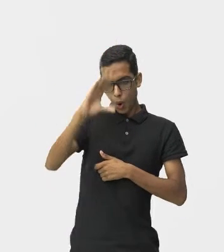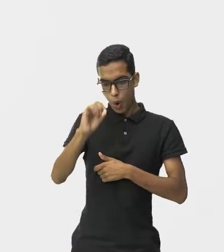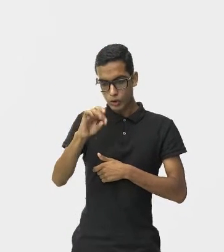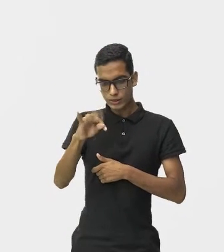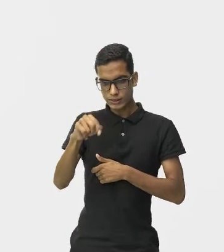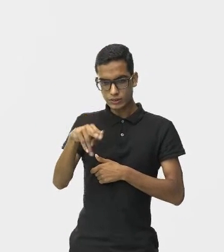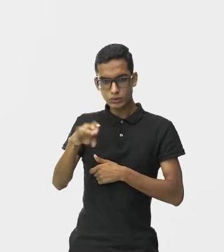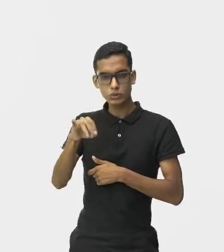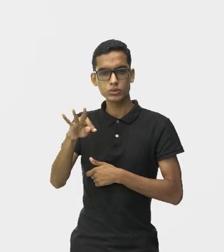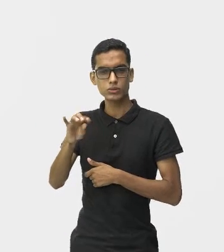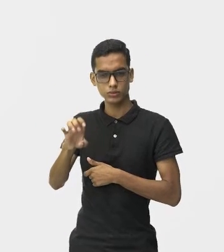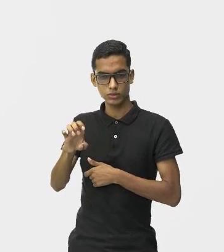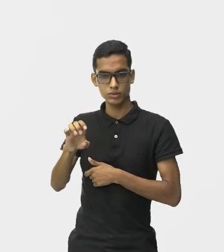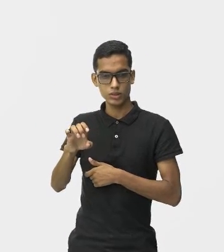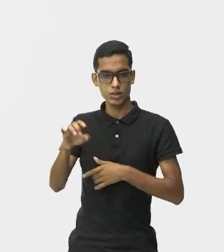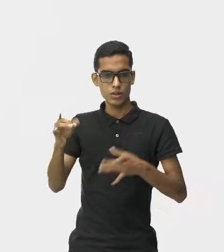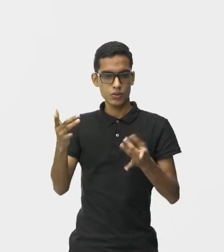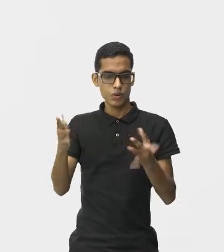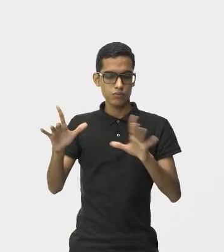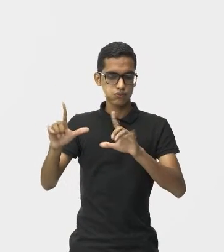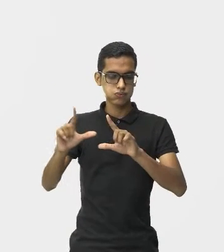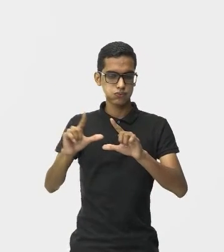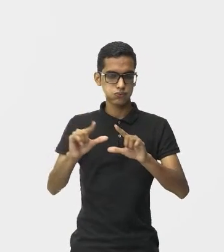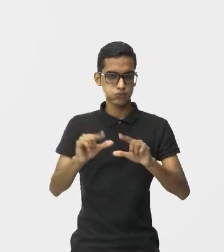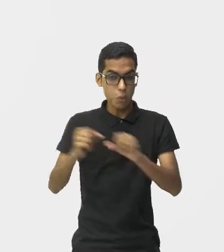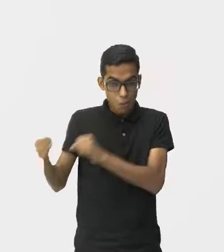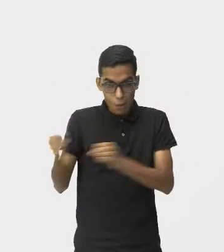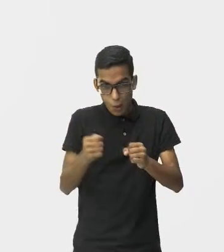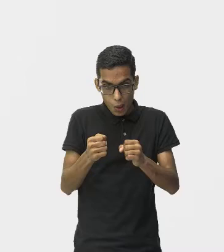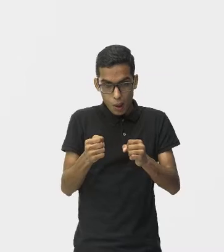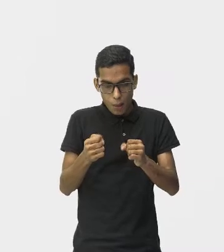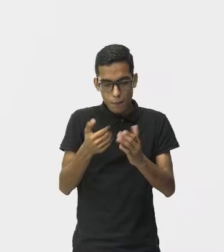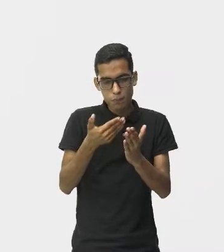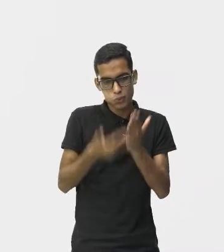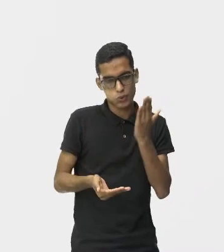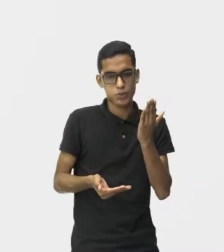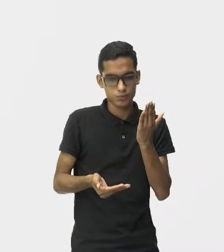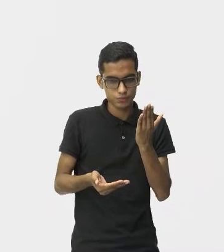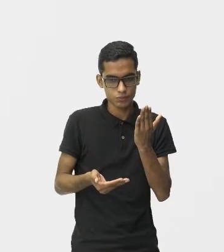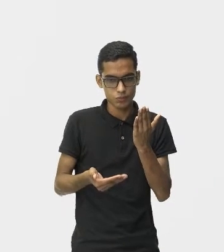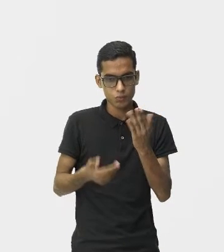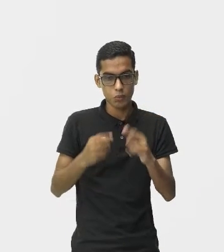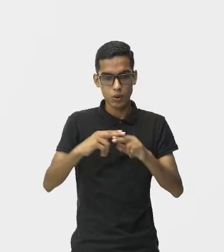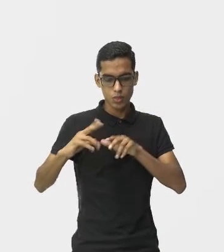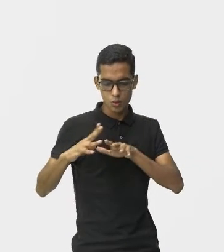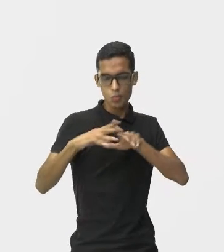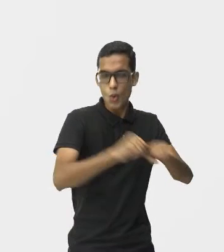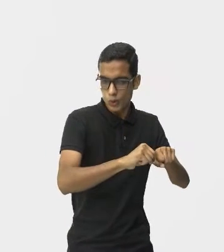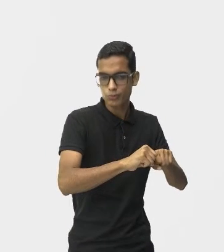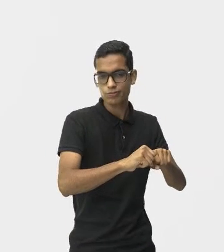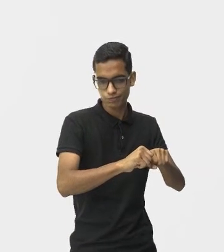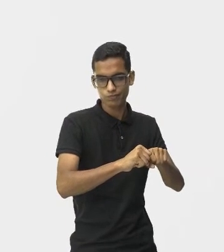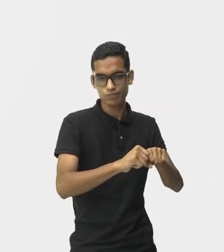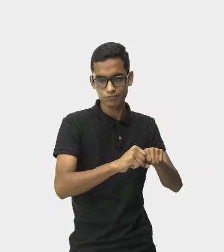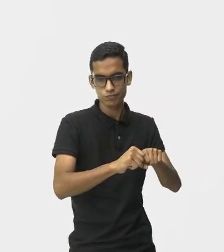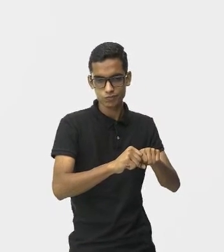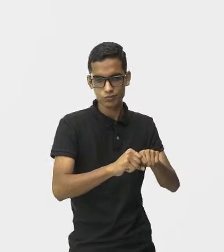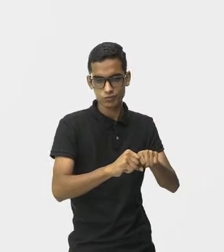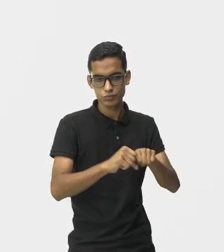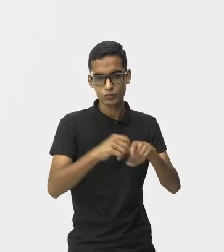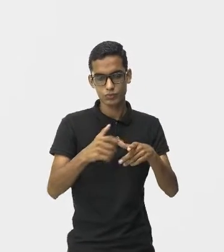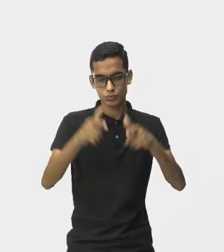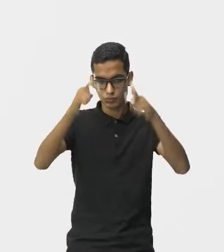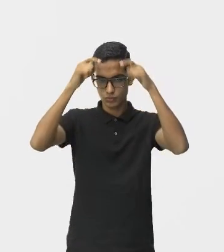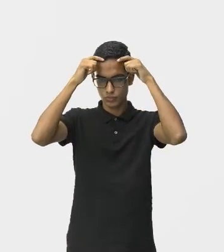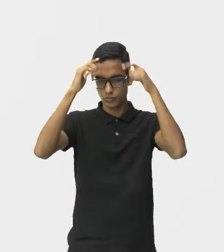vocês compreenderam, que o Império Romano, o todo como a gente conhece hoje, foi dividido em duas partes. O Império Romano do